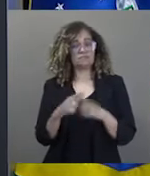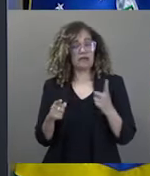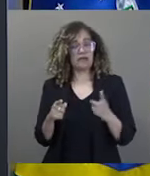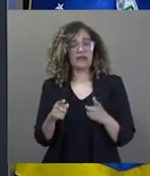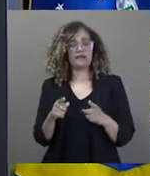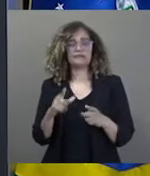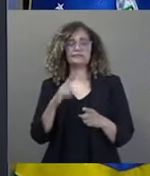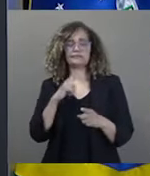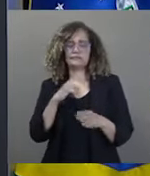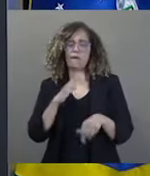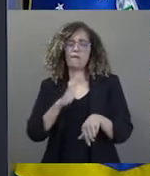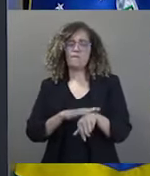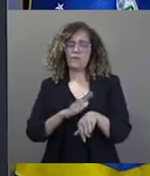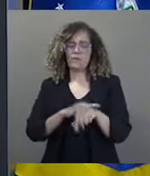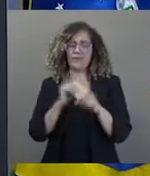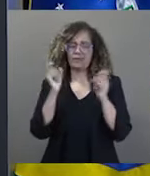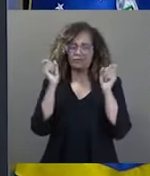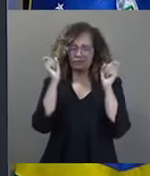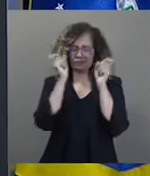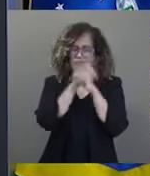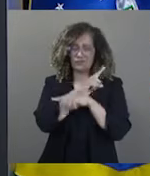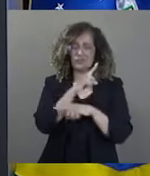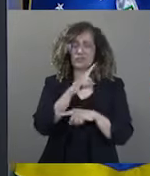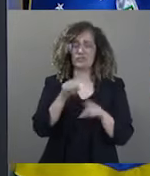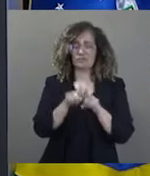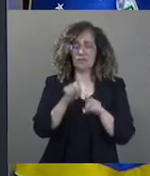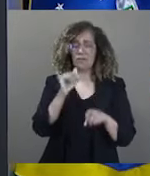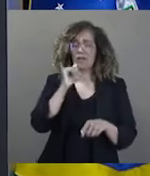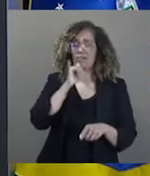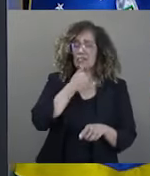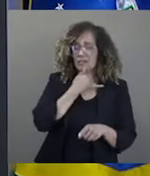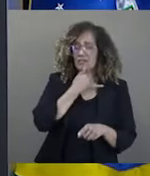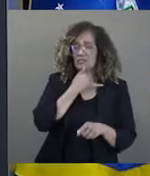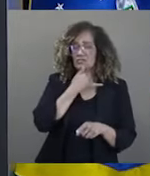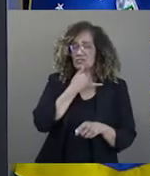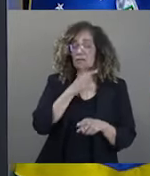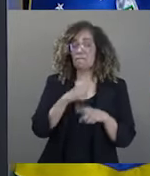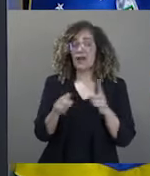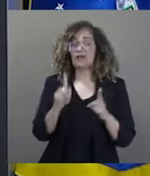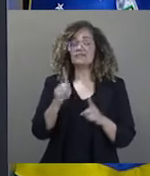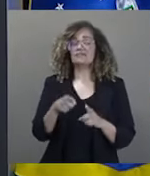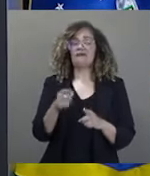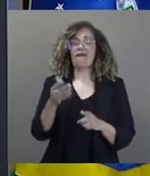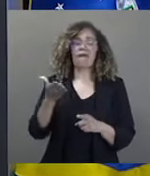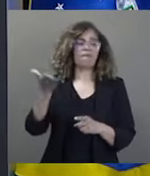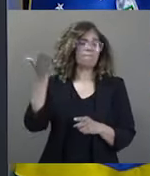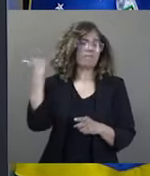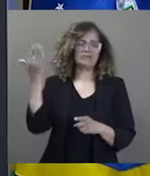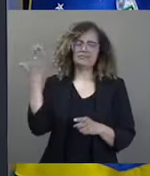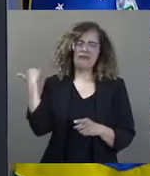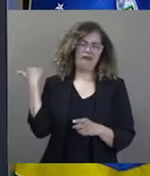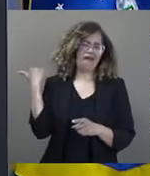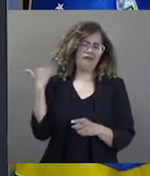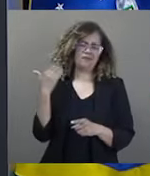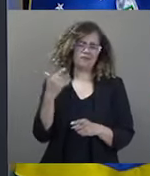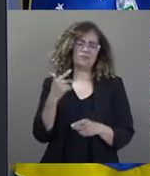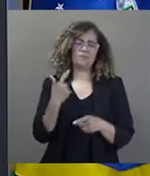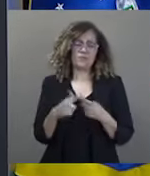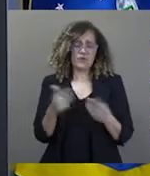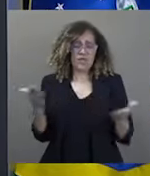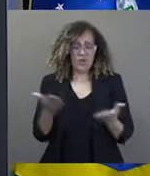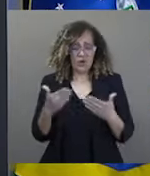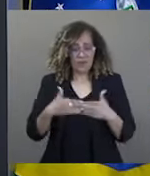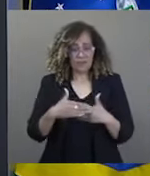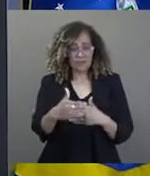história política começa a ser coisa do passado aos poucos o país reaprende a